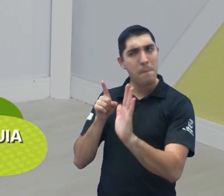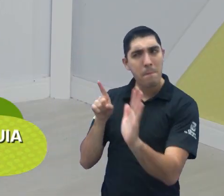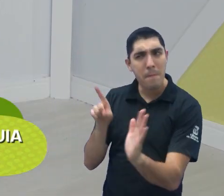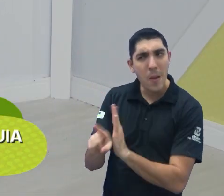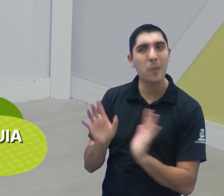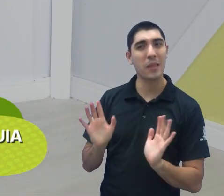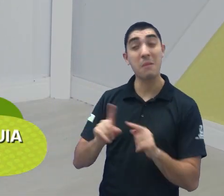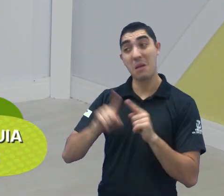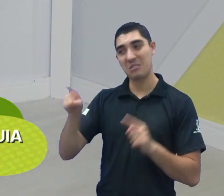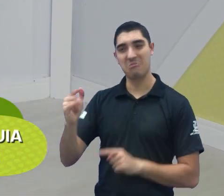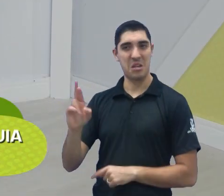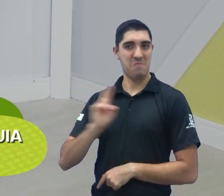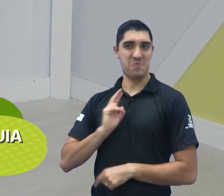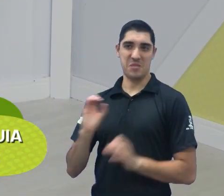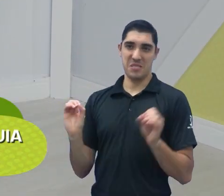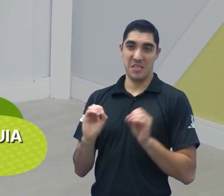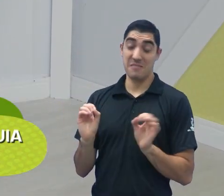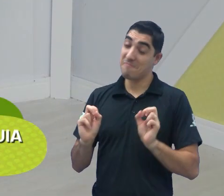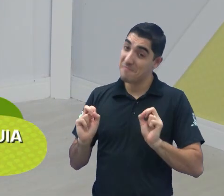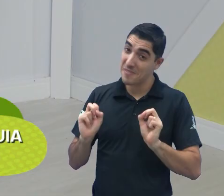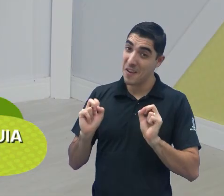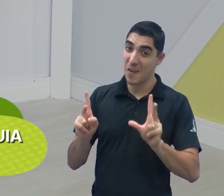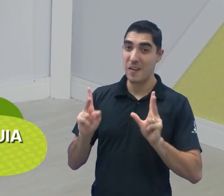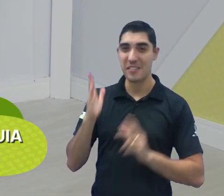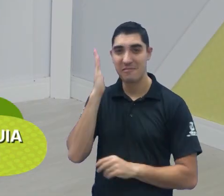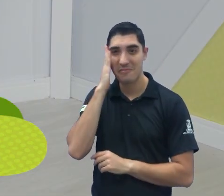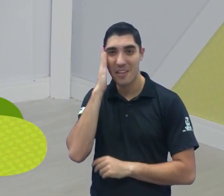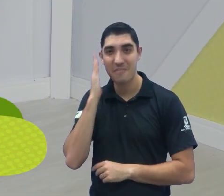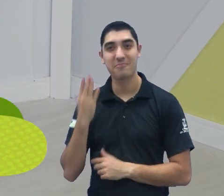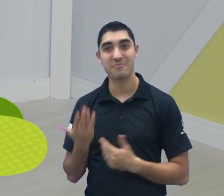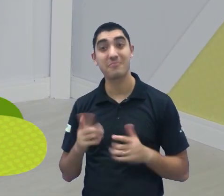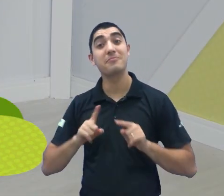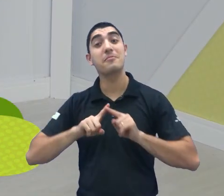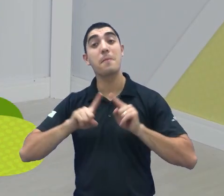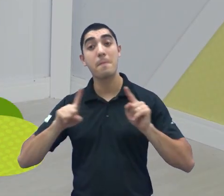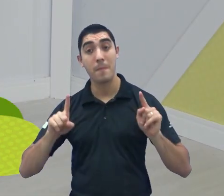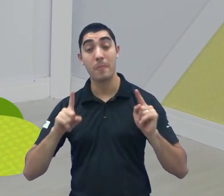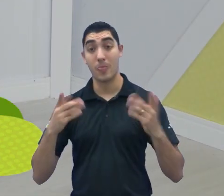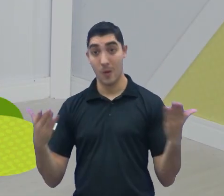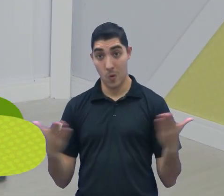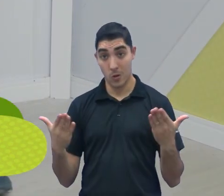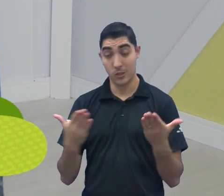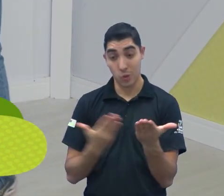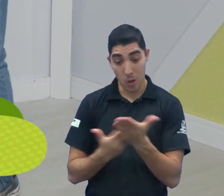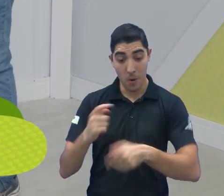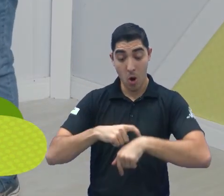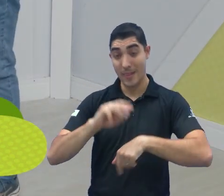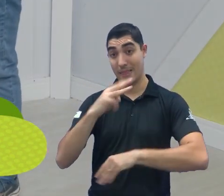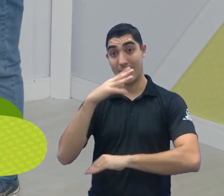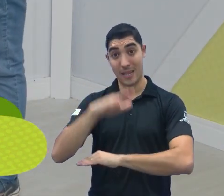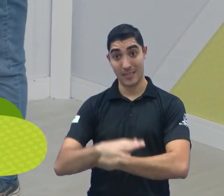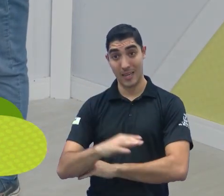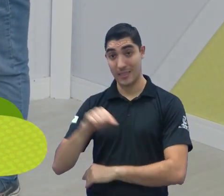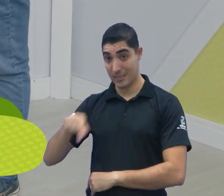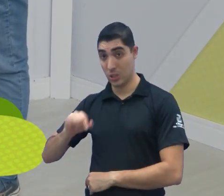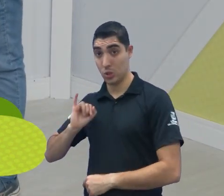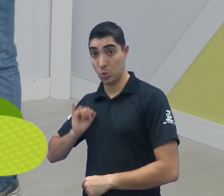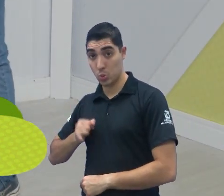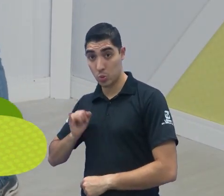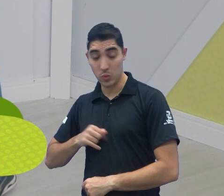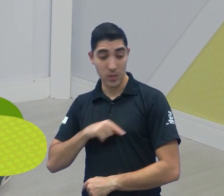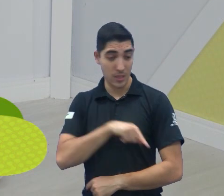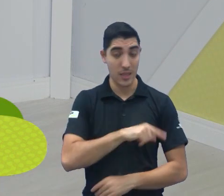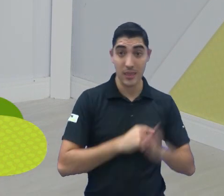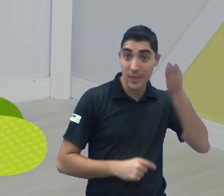mas faz parte. Então tá aí toda a quarta rodada hoje, repito, começando agora às 3 da tarde com Juventus e Taubaté. Brunão tá